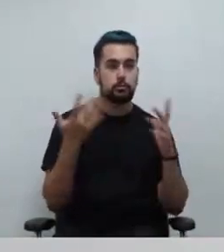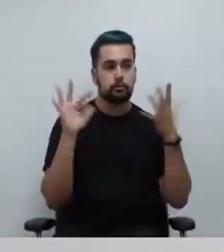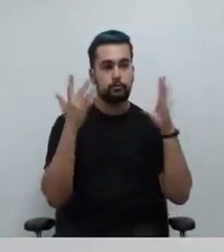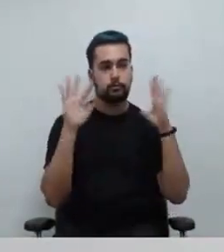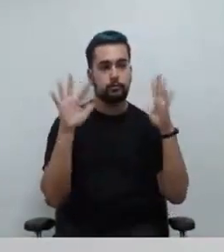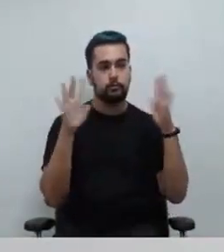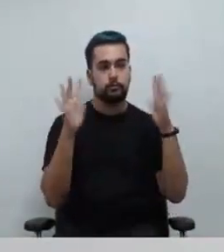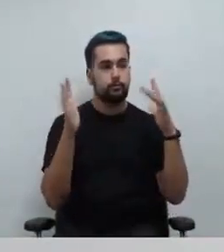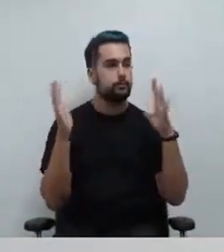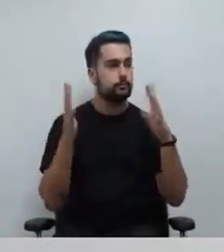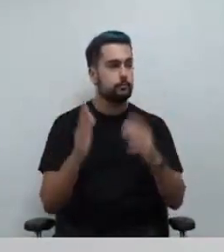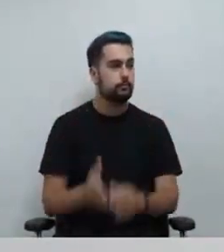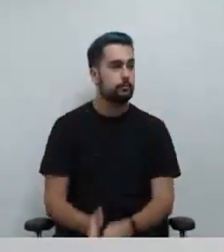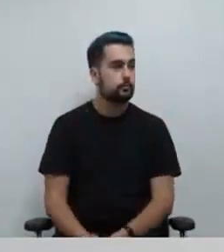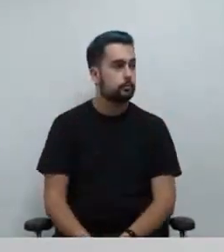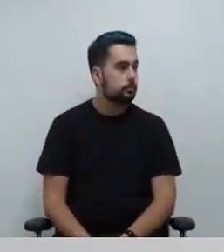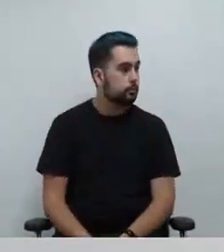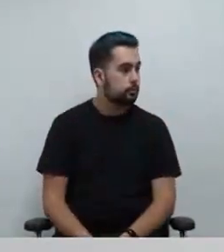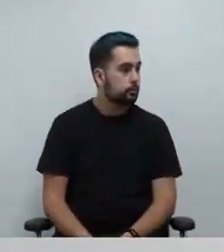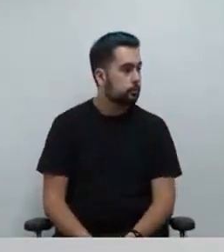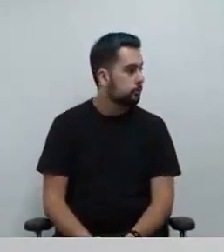final.